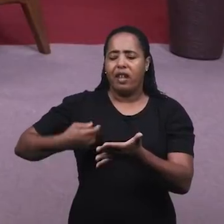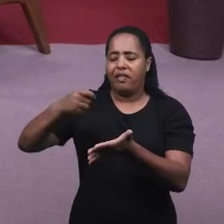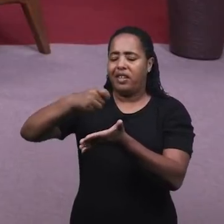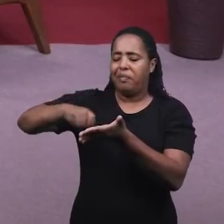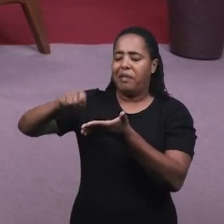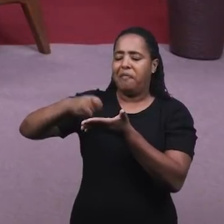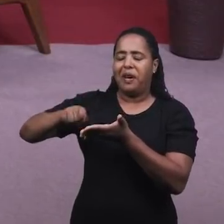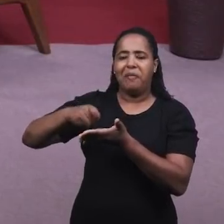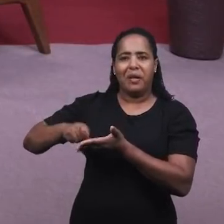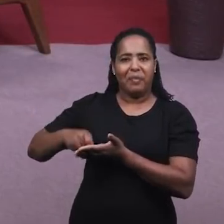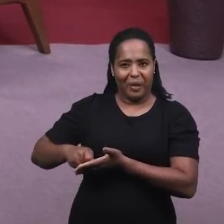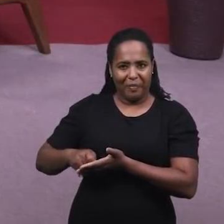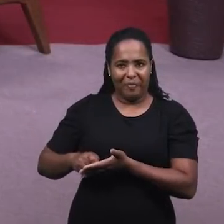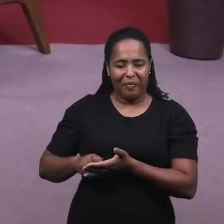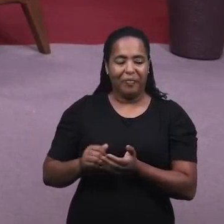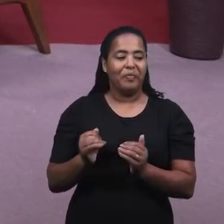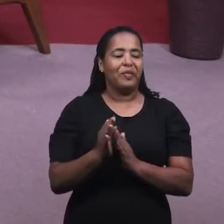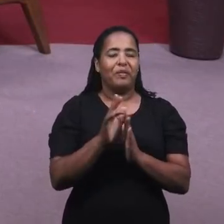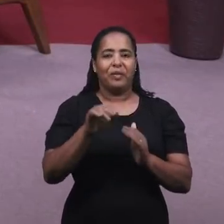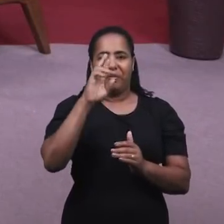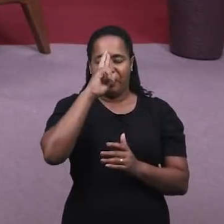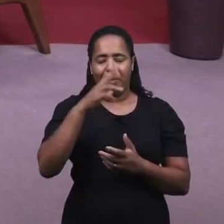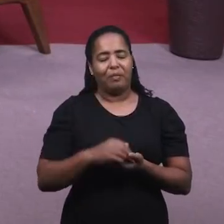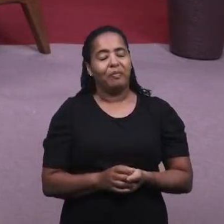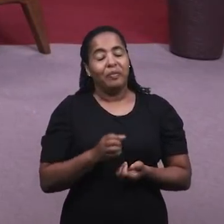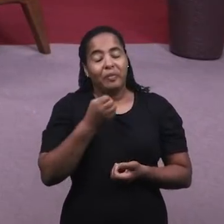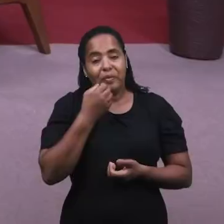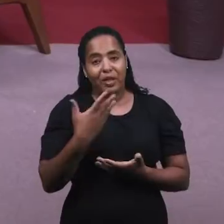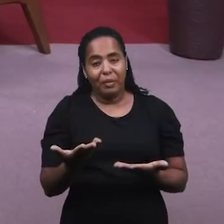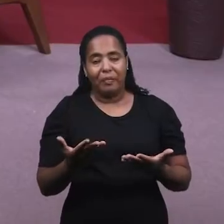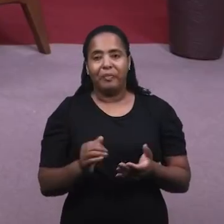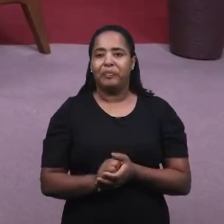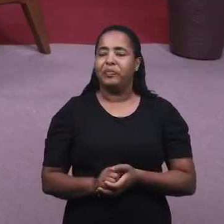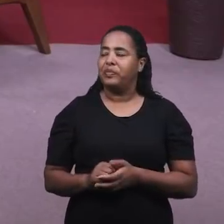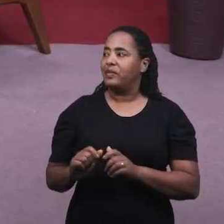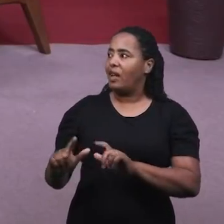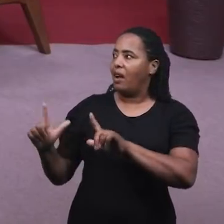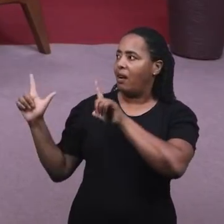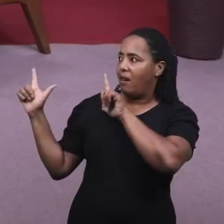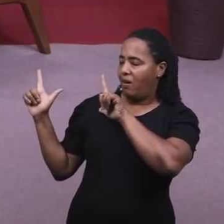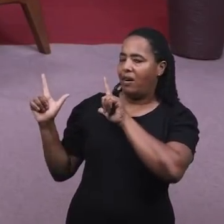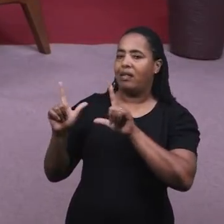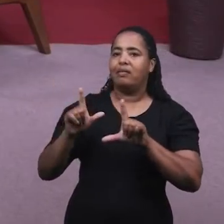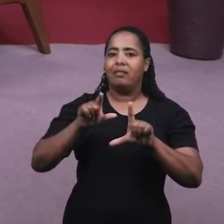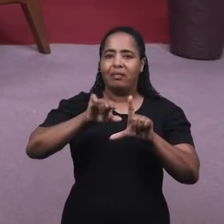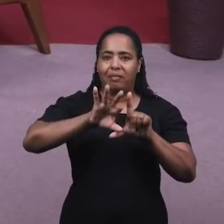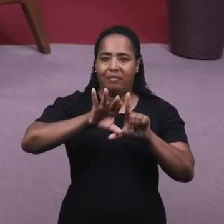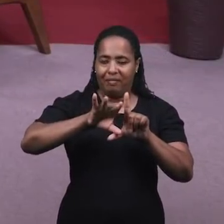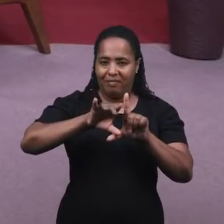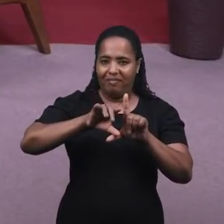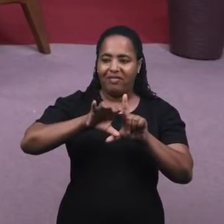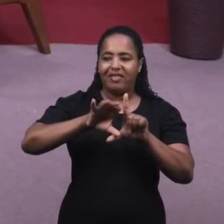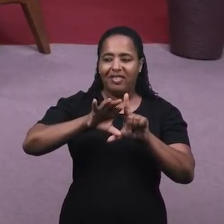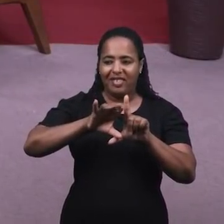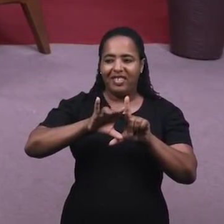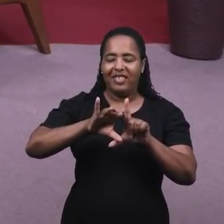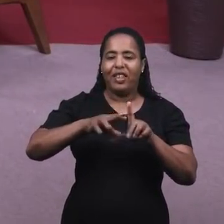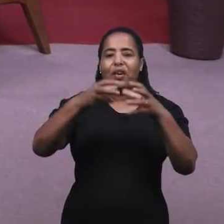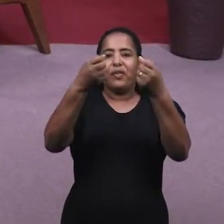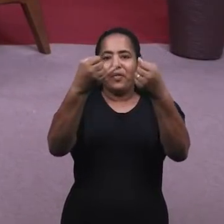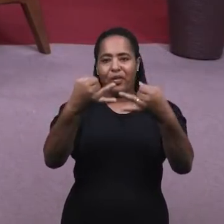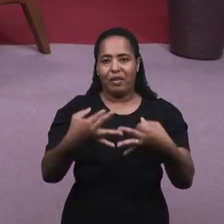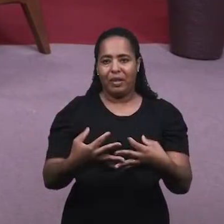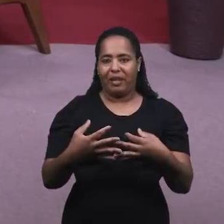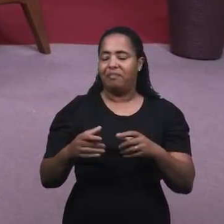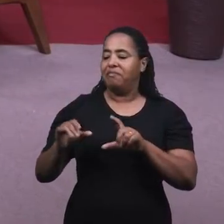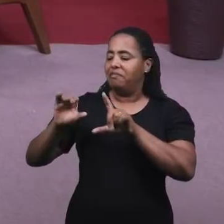Louvado seja o nome do Senhor. Amém. Muito bem. Está aparecendo agora na tela um QR Code e eu quero te explicar o